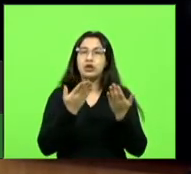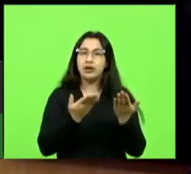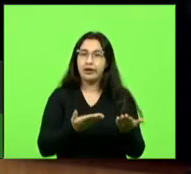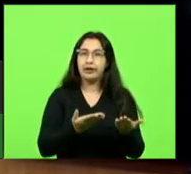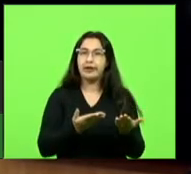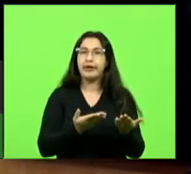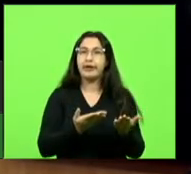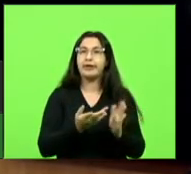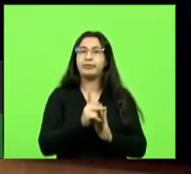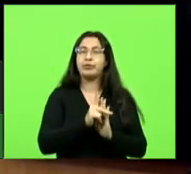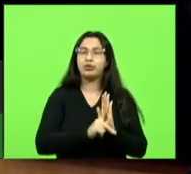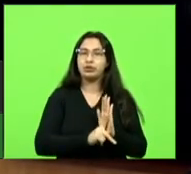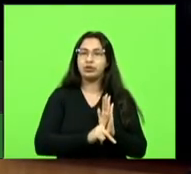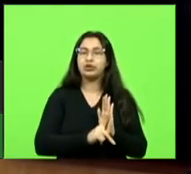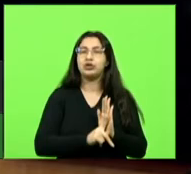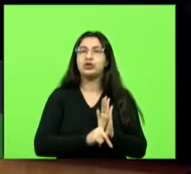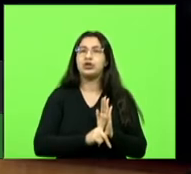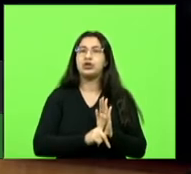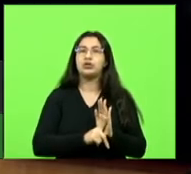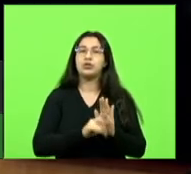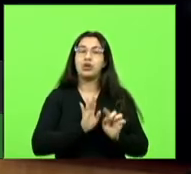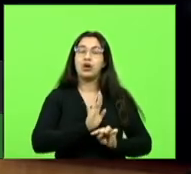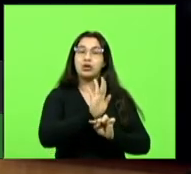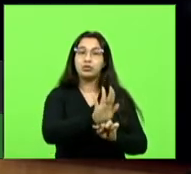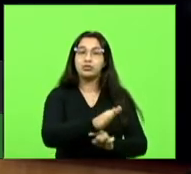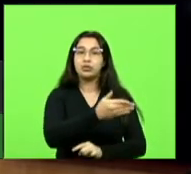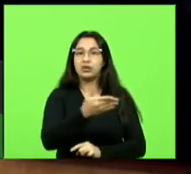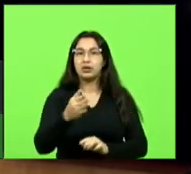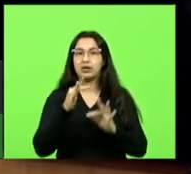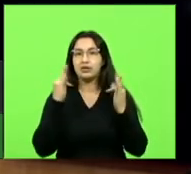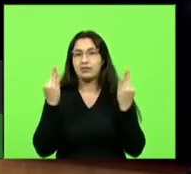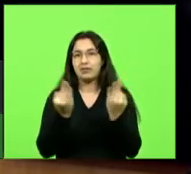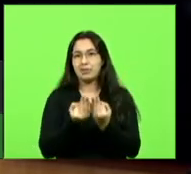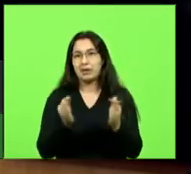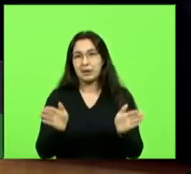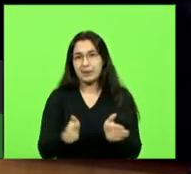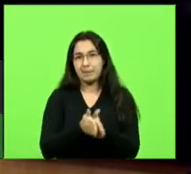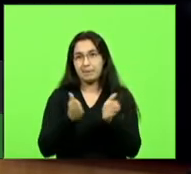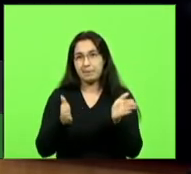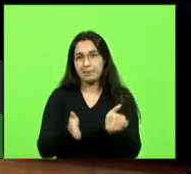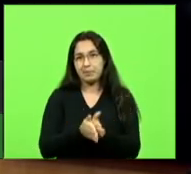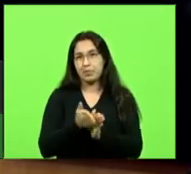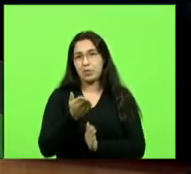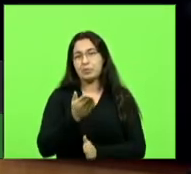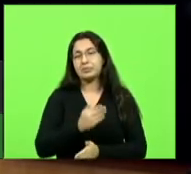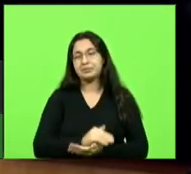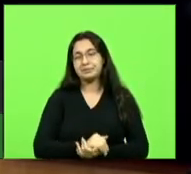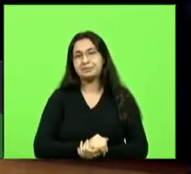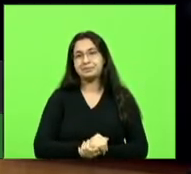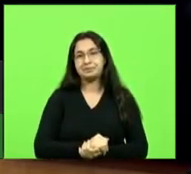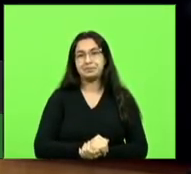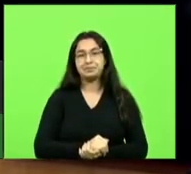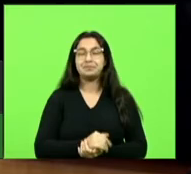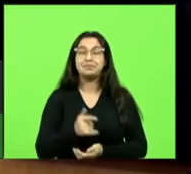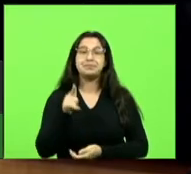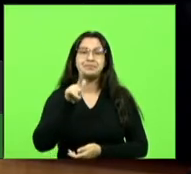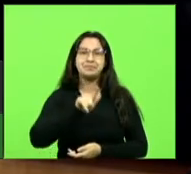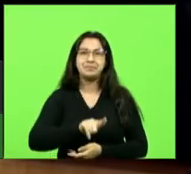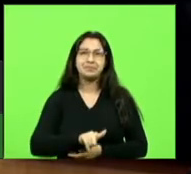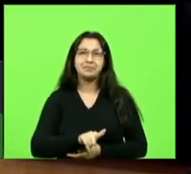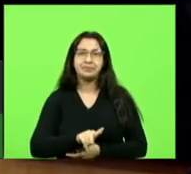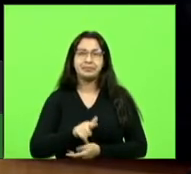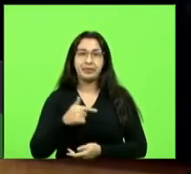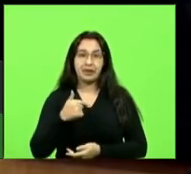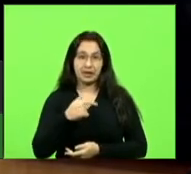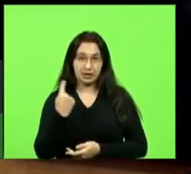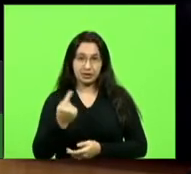que chega às famílias mais pobres. Mas eu também quero dizer que quando